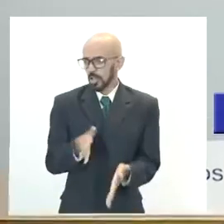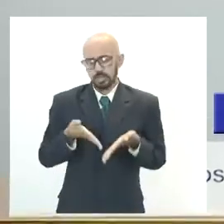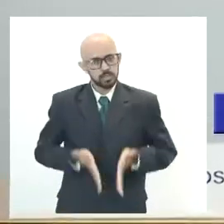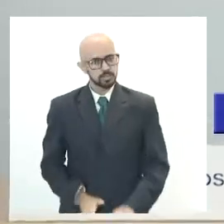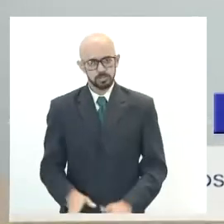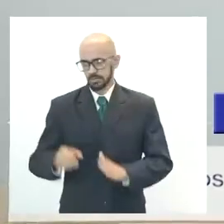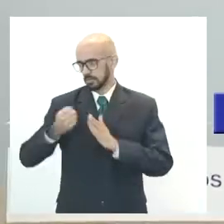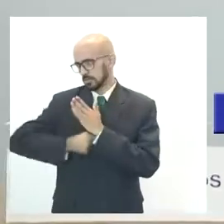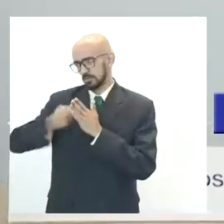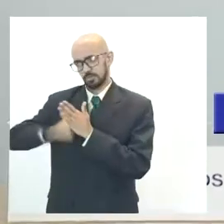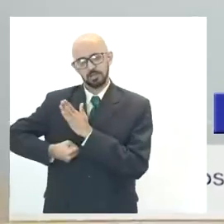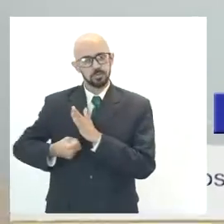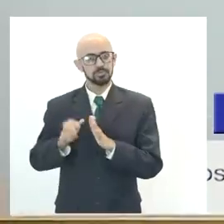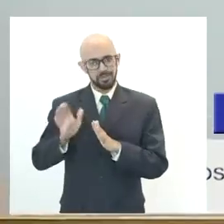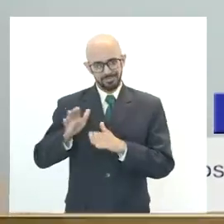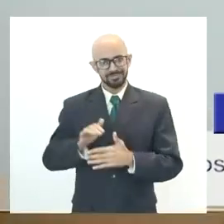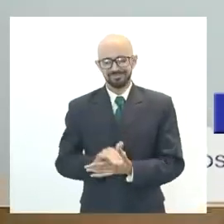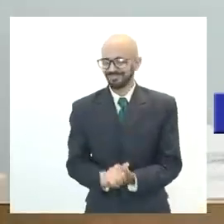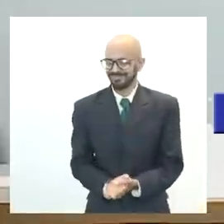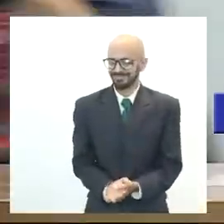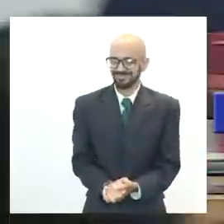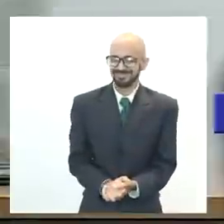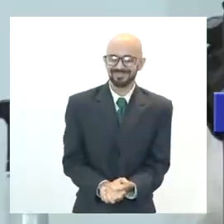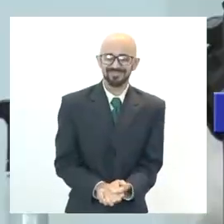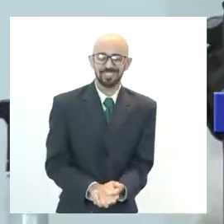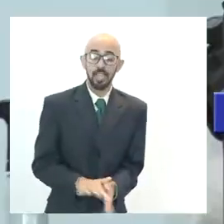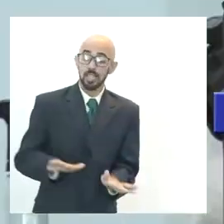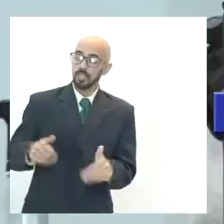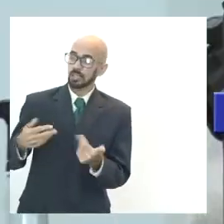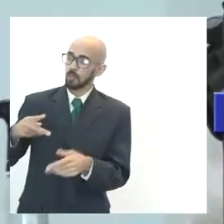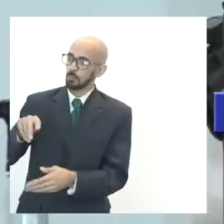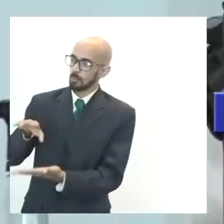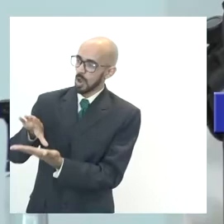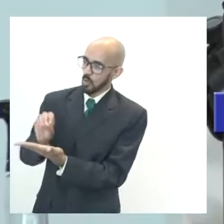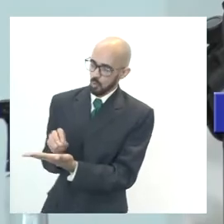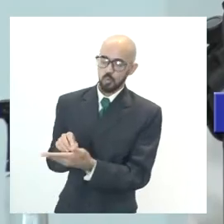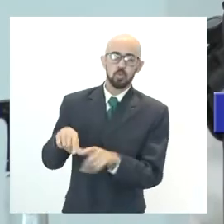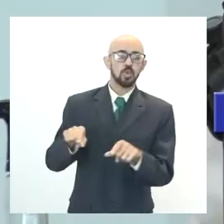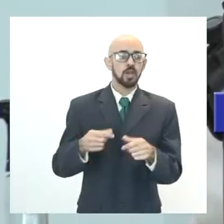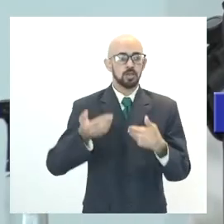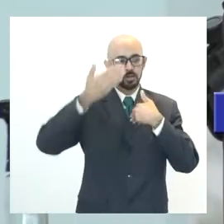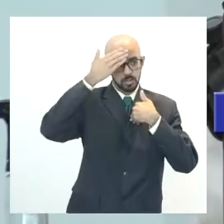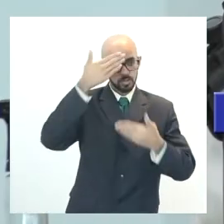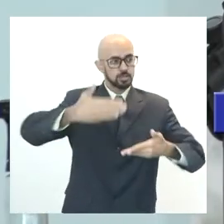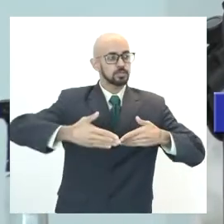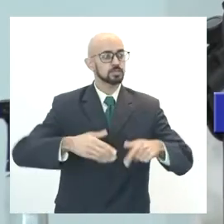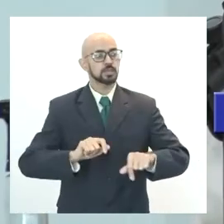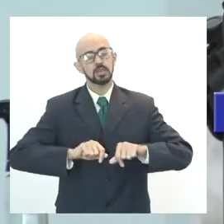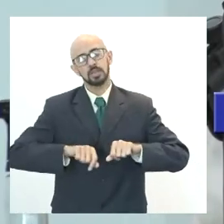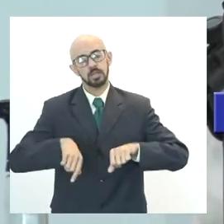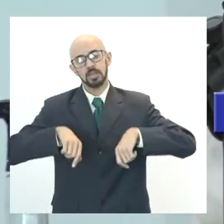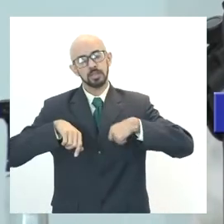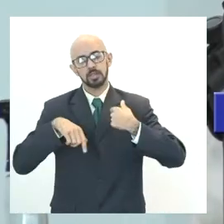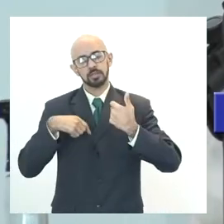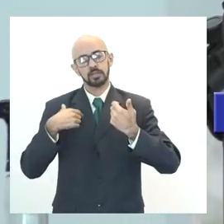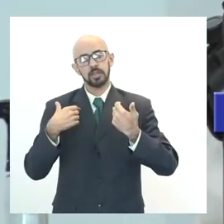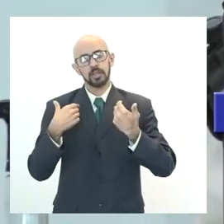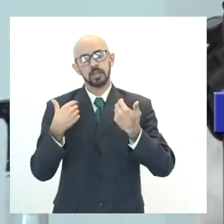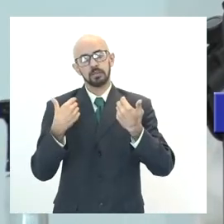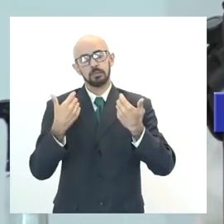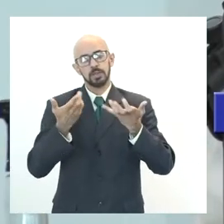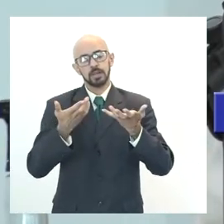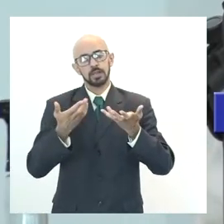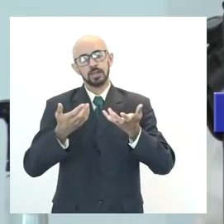eu falei vamos lá eles e bom então Paulo e agradeço aí pela brilhante iniciativa